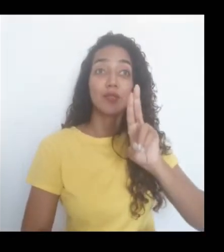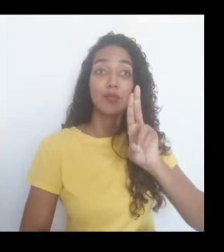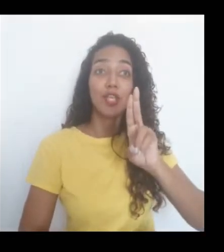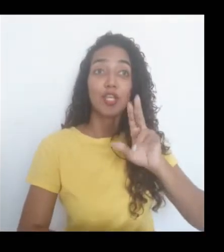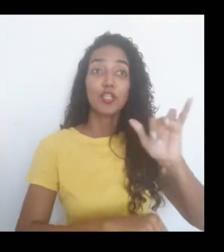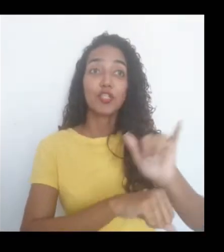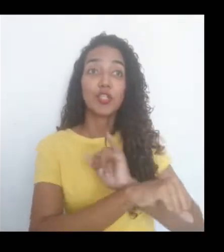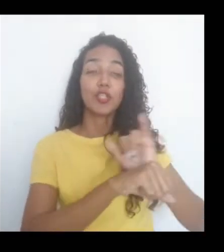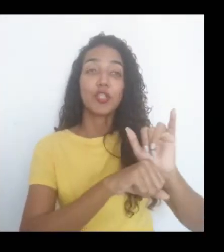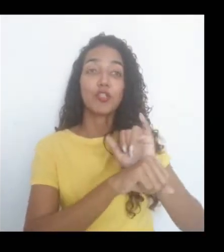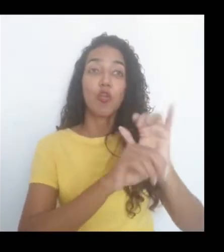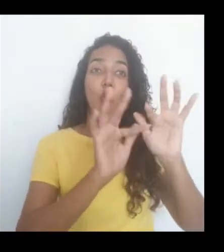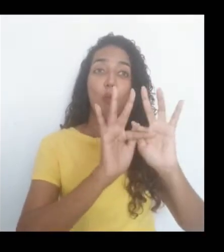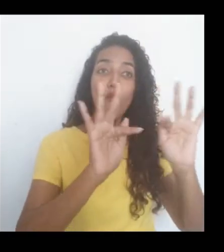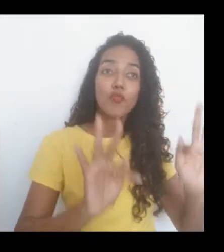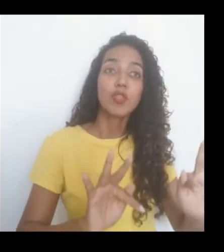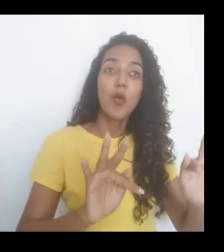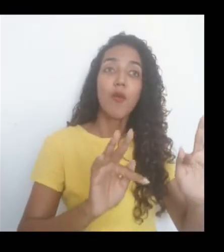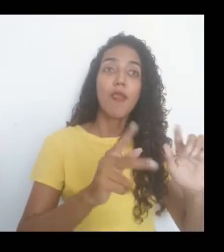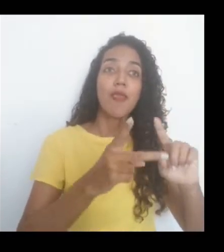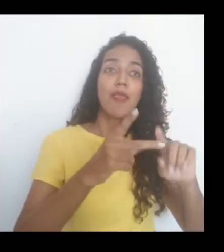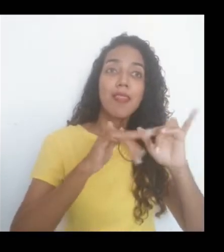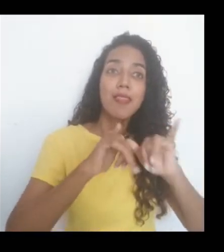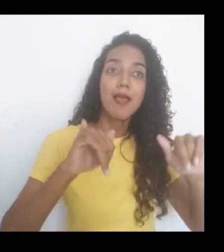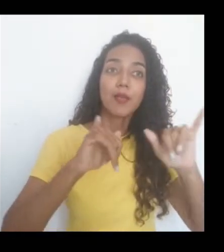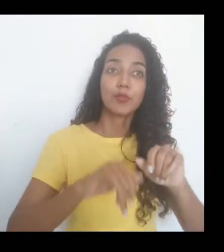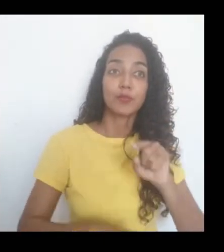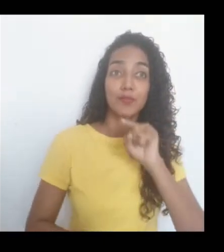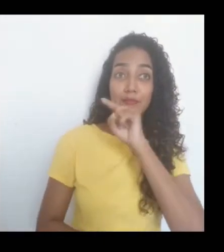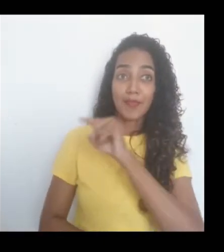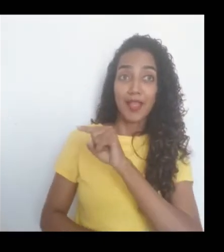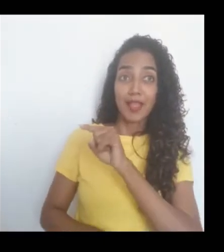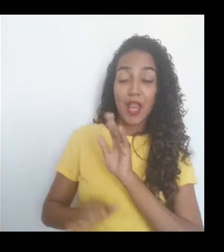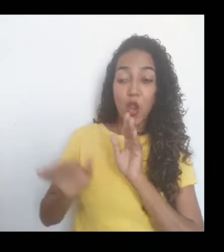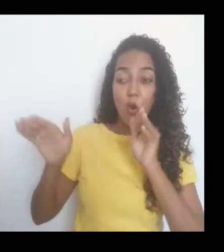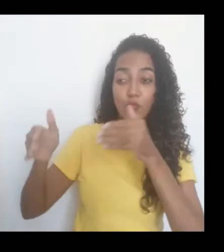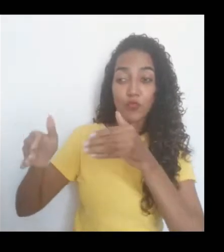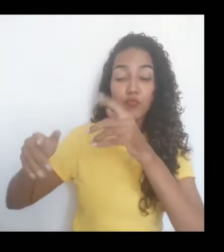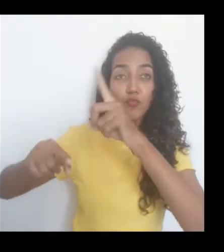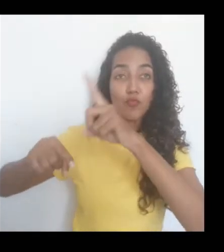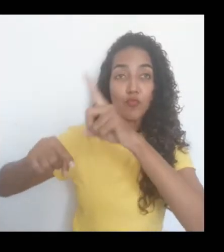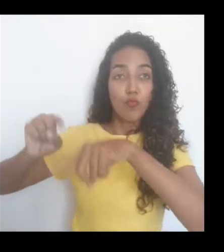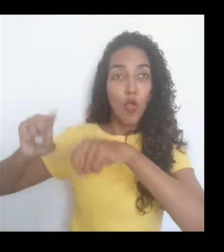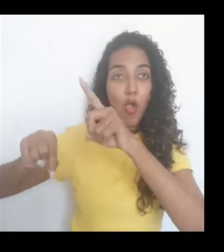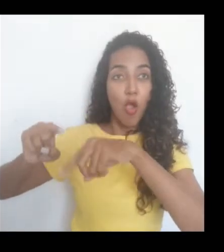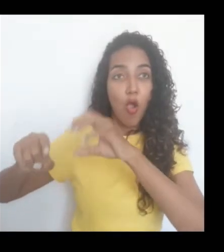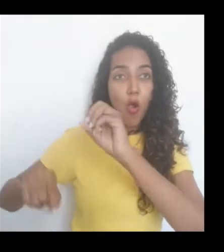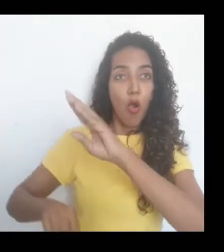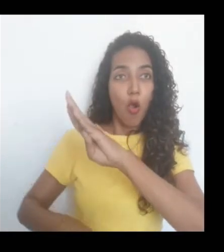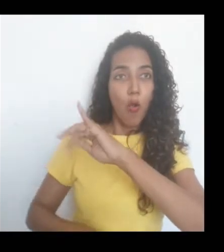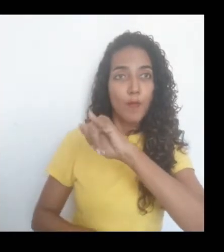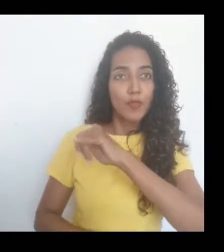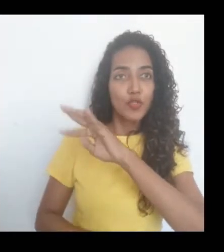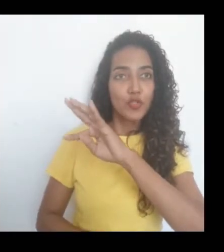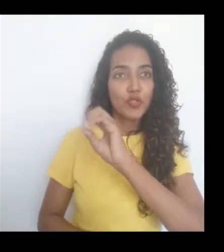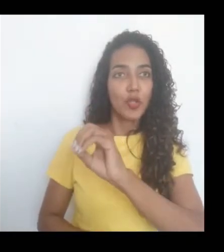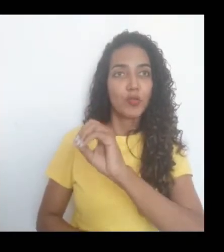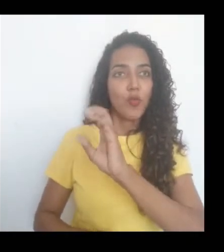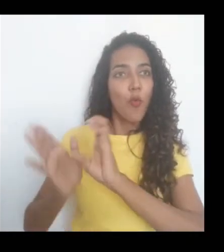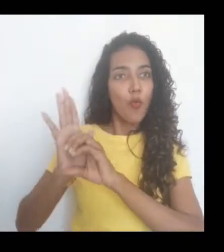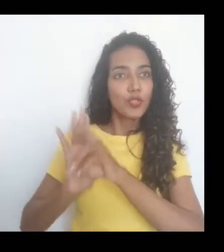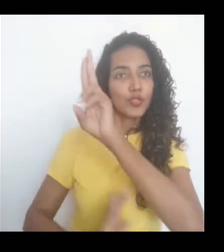dados. No paradigma orientado a objetos, a gente utiliza o conceito de objeto. E a gente vai ver daqui a pouco o que é que